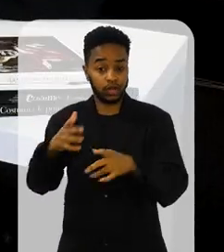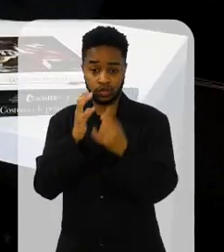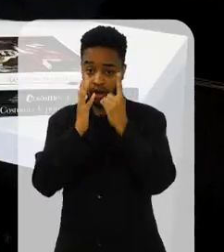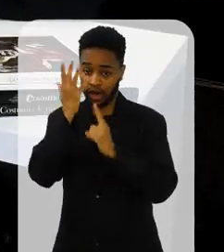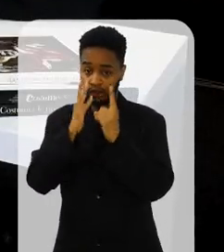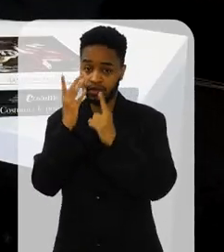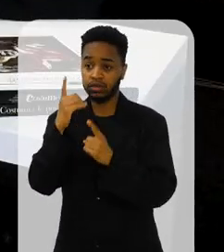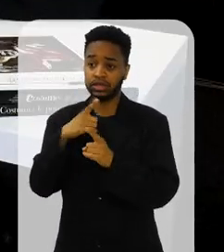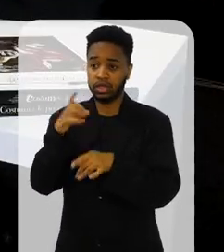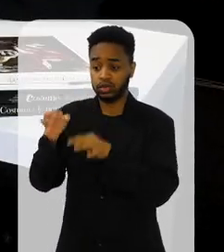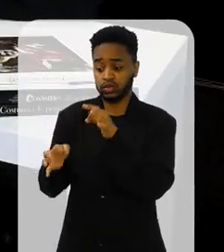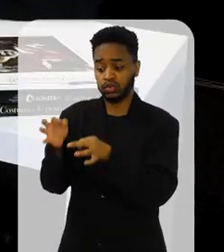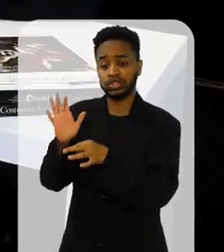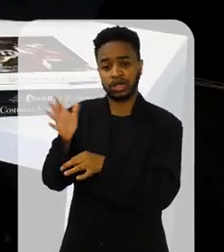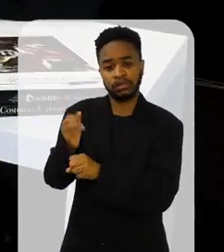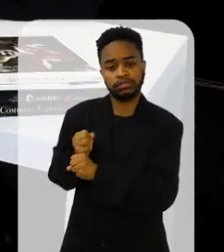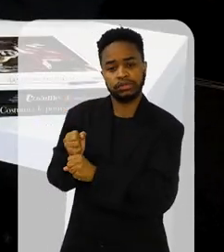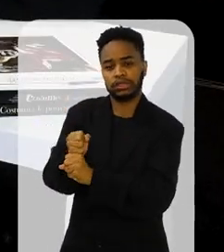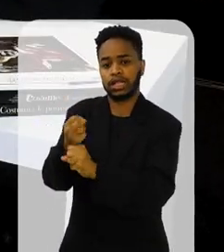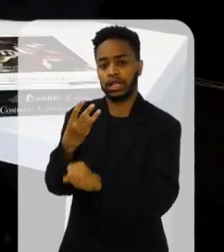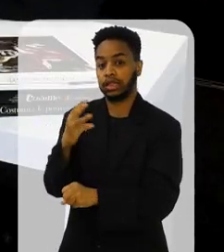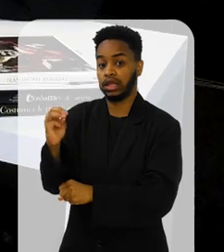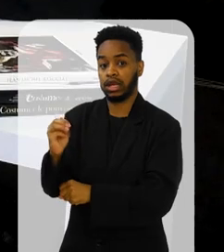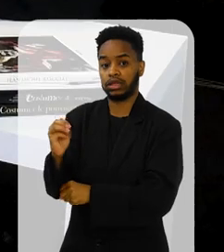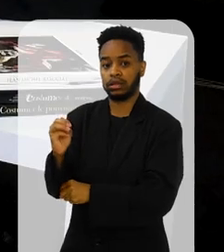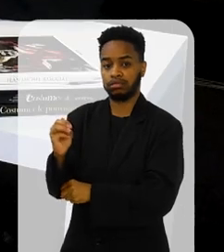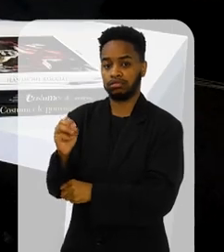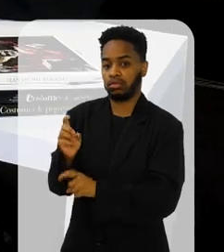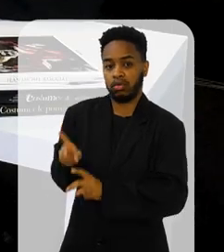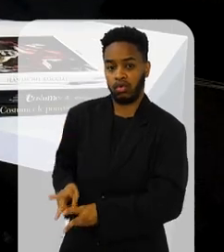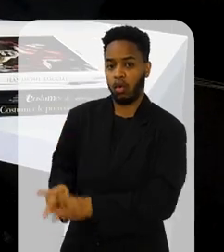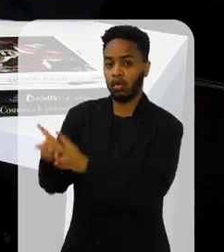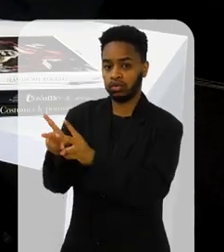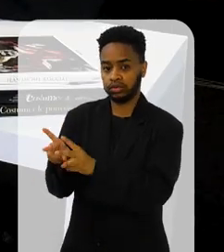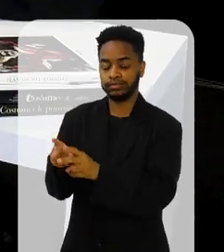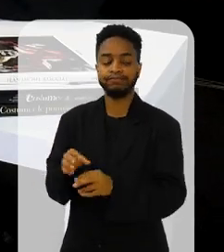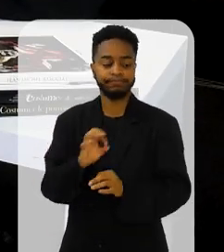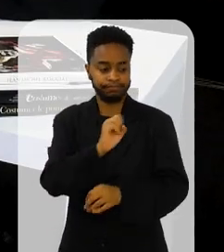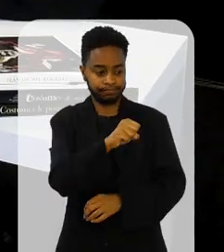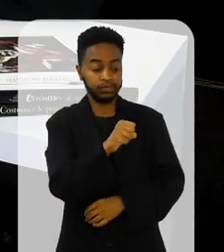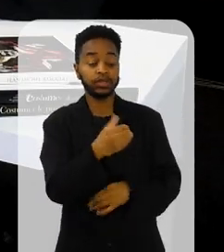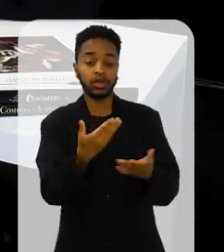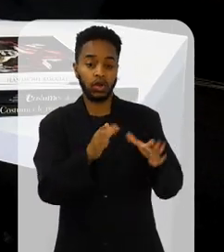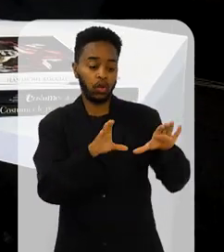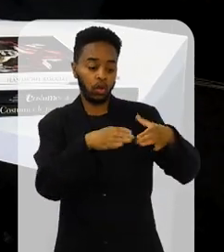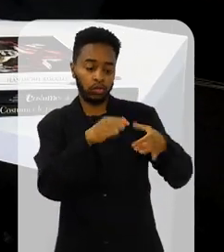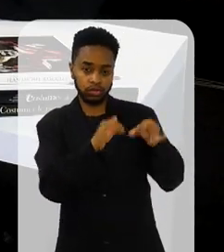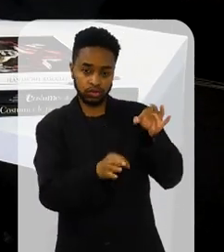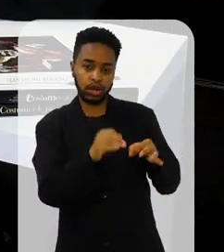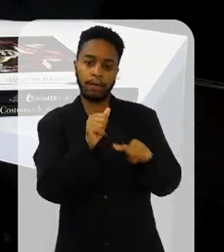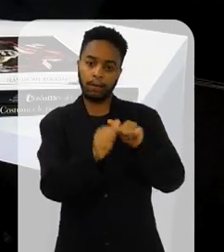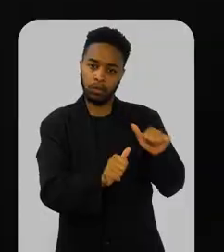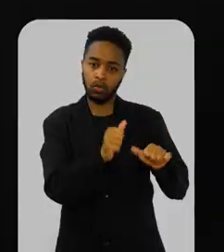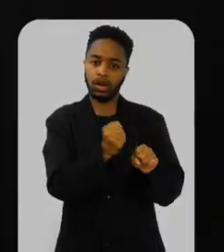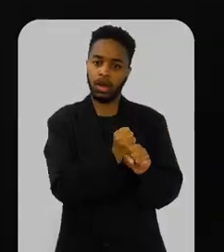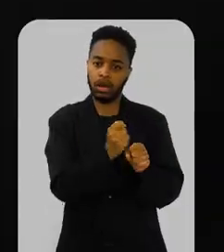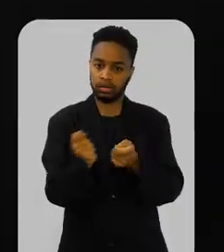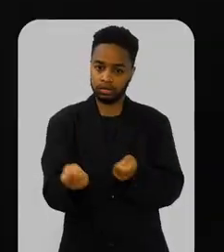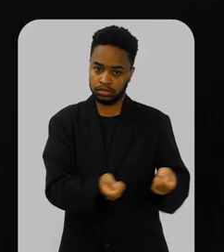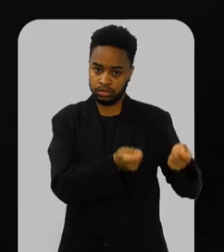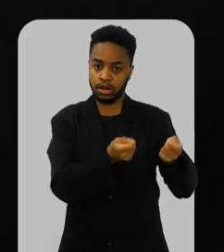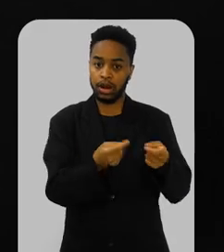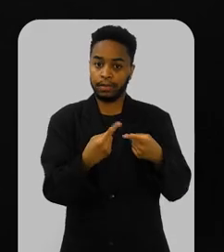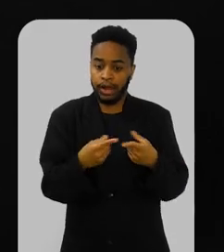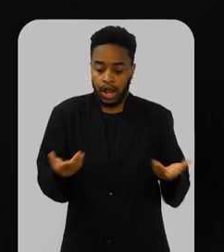diferente do Carnaval do Rio, que tem julgador que está 30 anos sentado naquela cadeira. Não. Aí o corpo de jurados ele se renova todo ano.